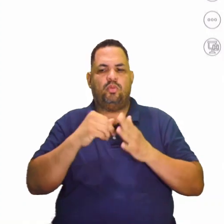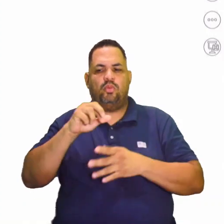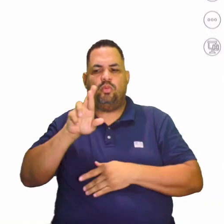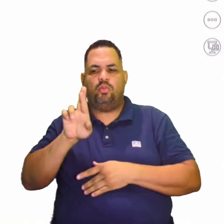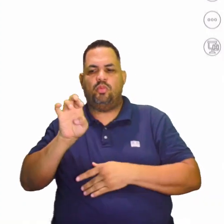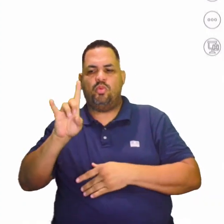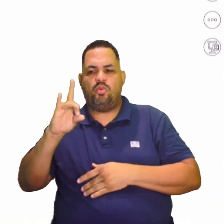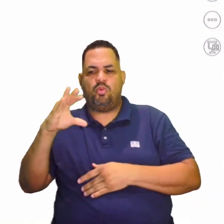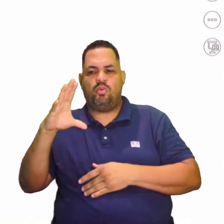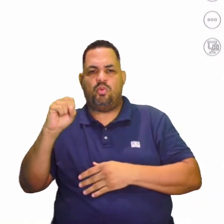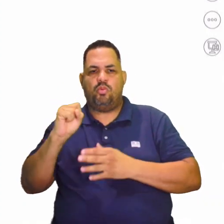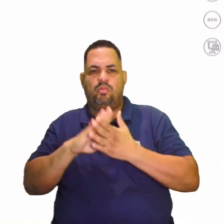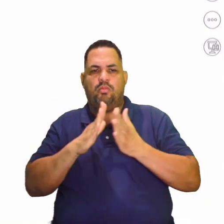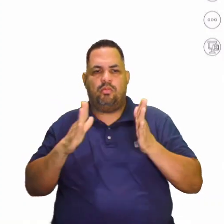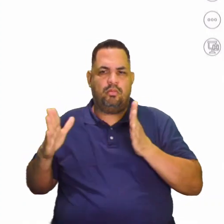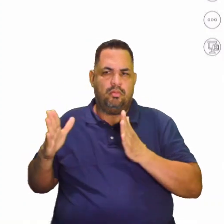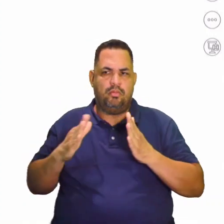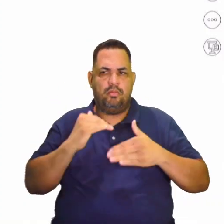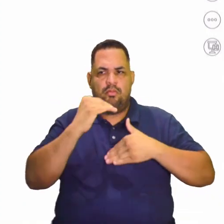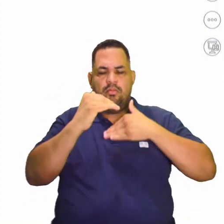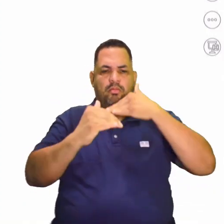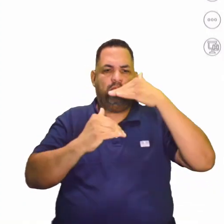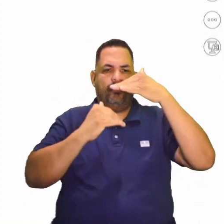mais se desenvolveu, né,